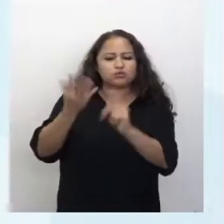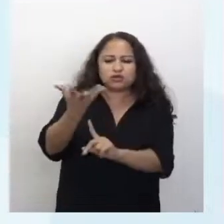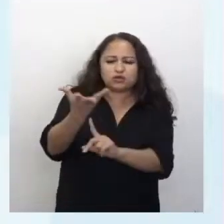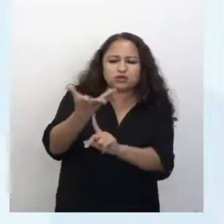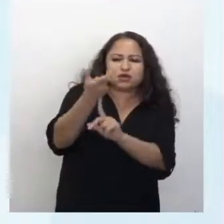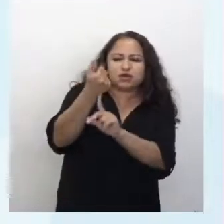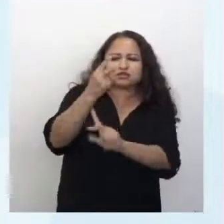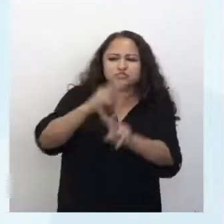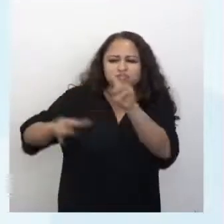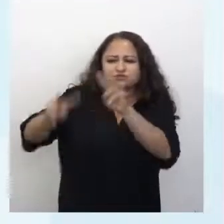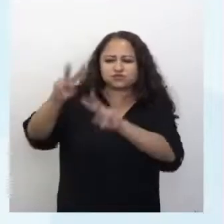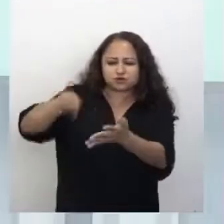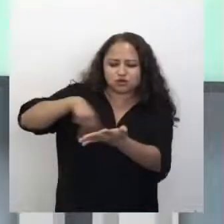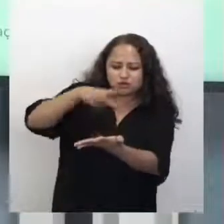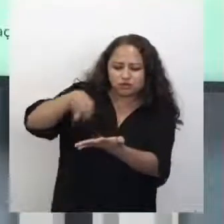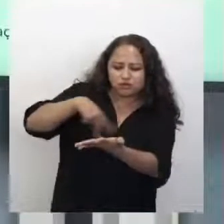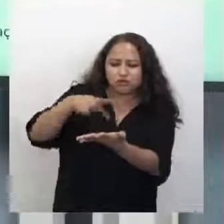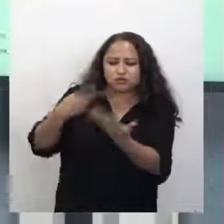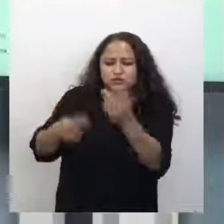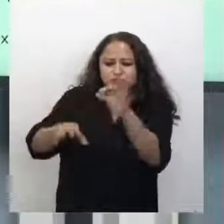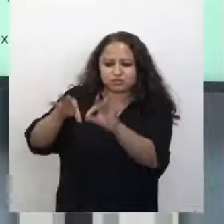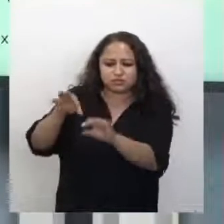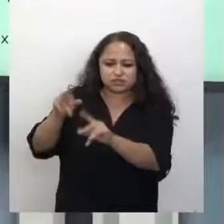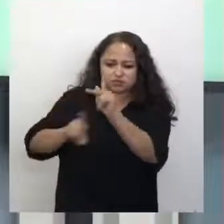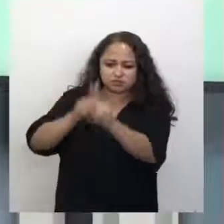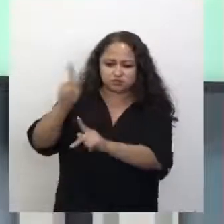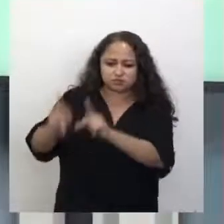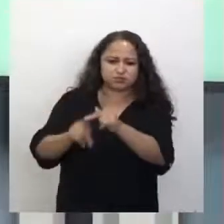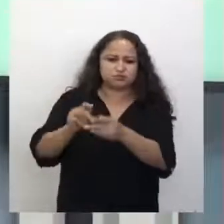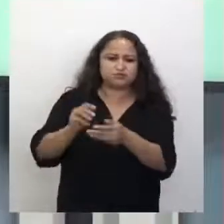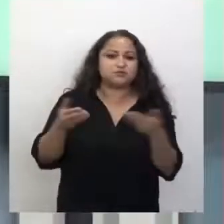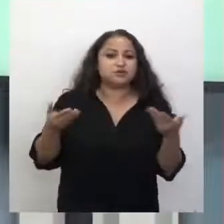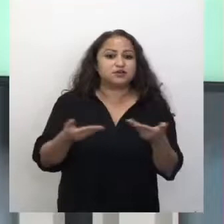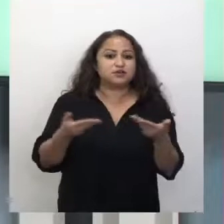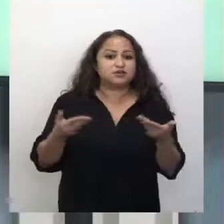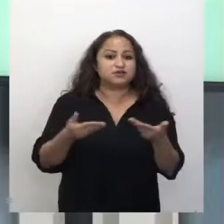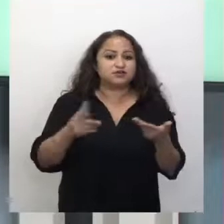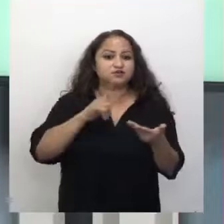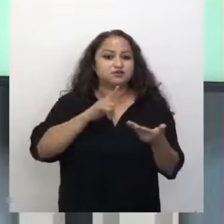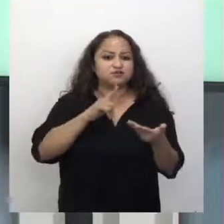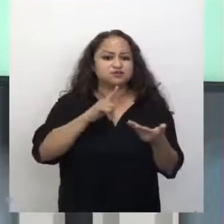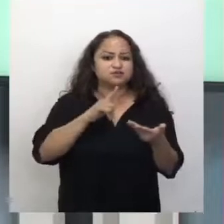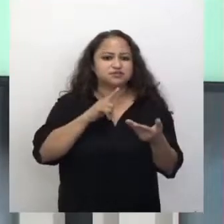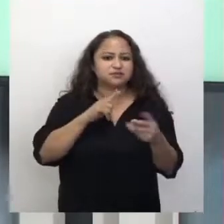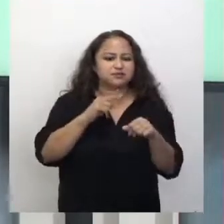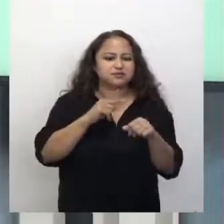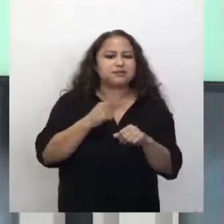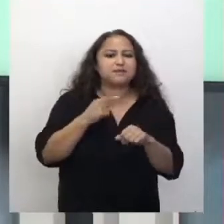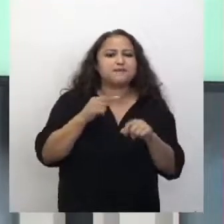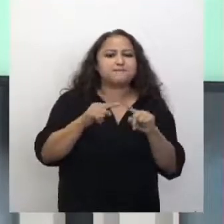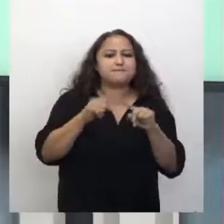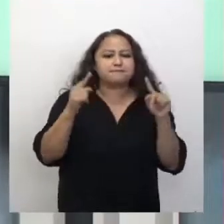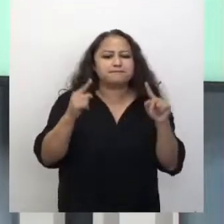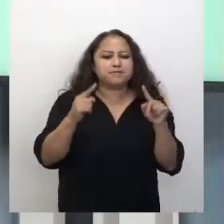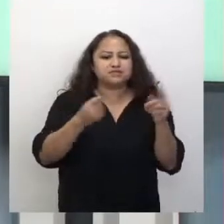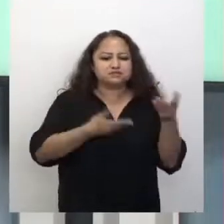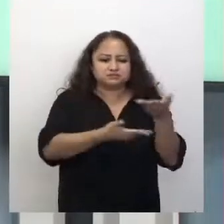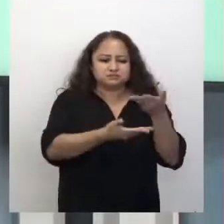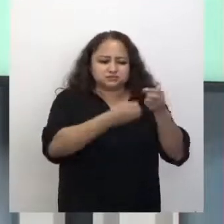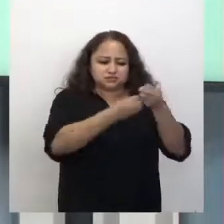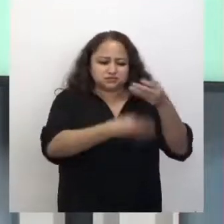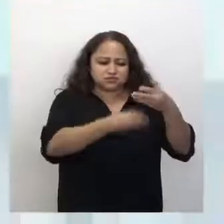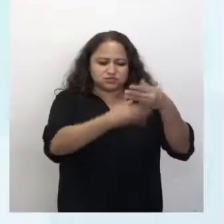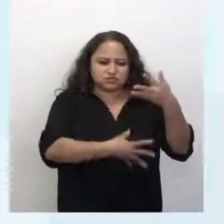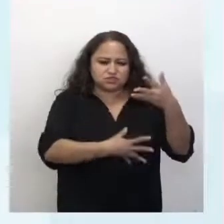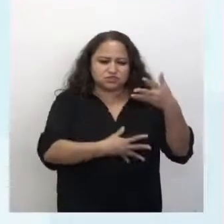visual, dança e público, tá? E agora, gente, a gente vai fazer mais uma interaçãozinha pelo chat, né? De 1 minutinho, tá?